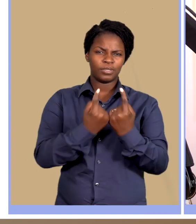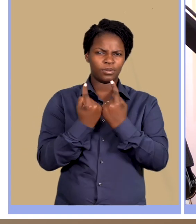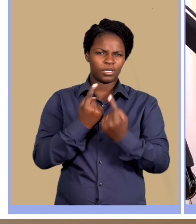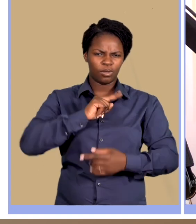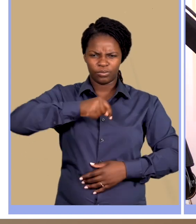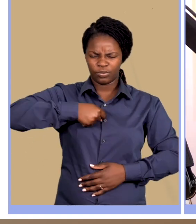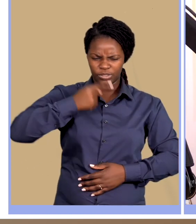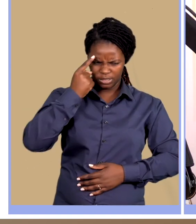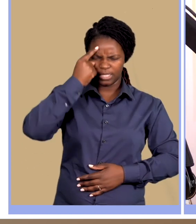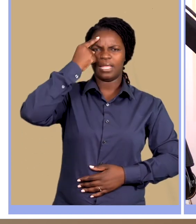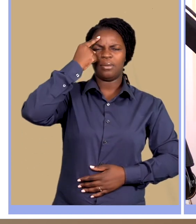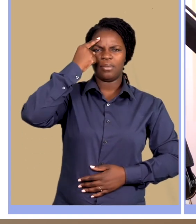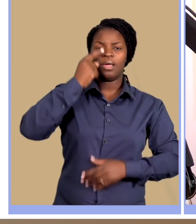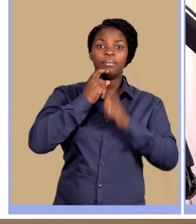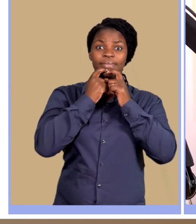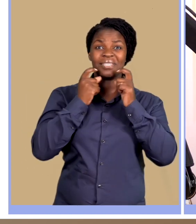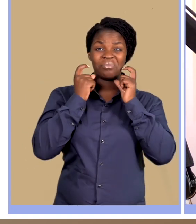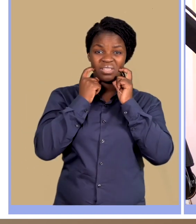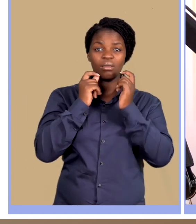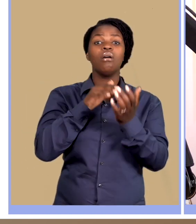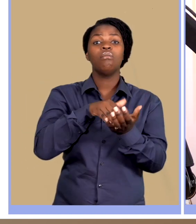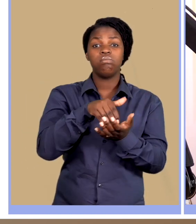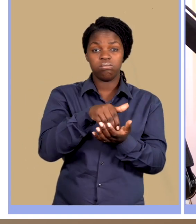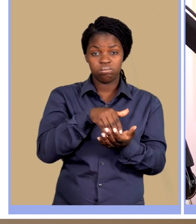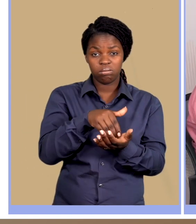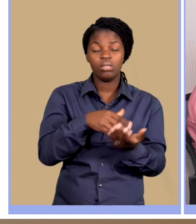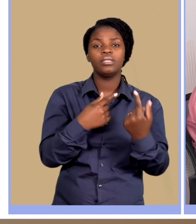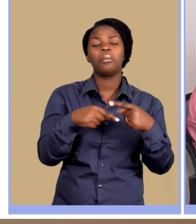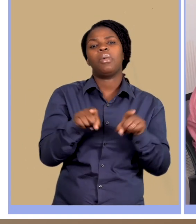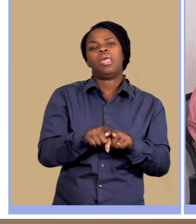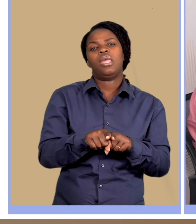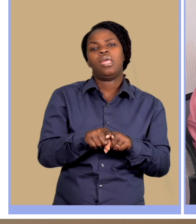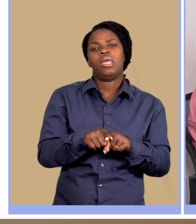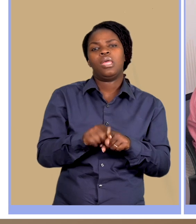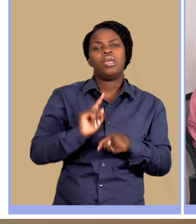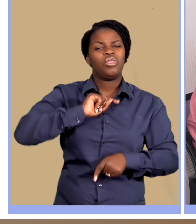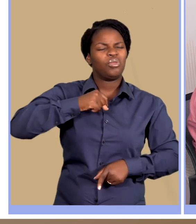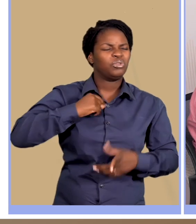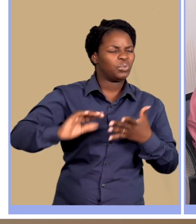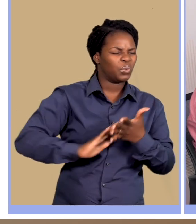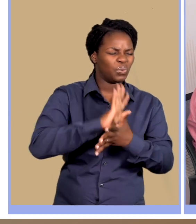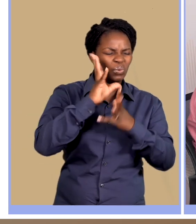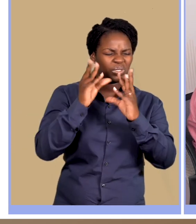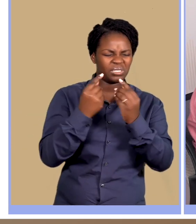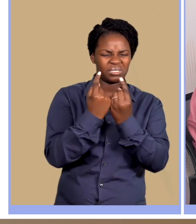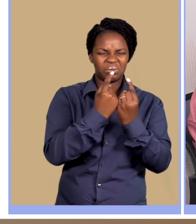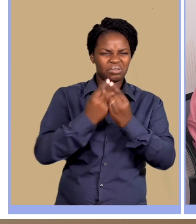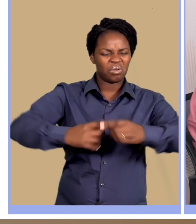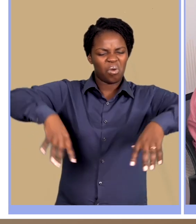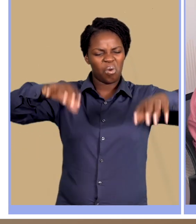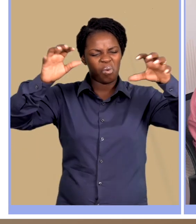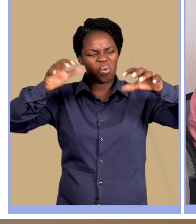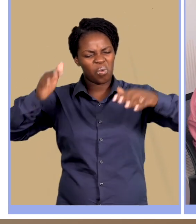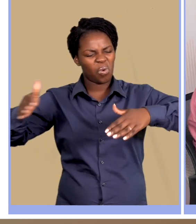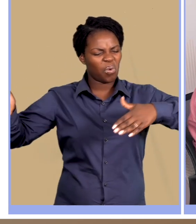todos lembrados da vulnerabilidade que o nosso país se encontra, então nós somos alvos de todos os fenômenos em termos